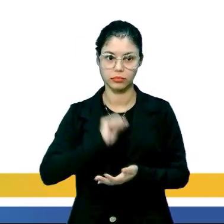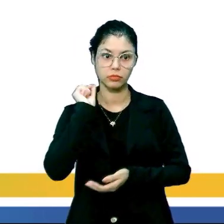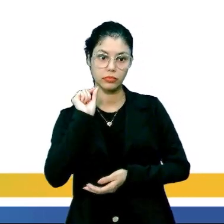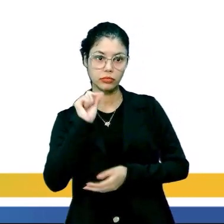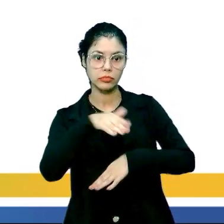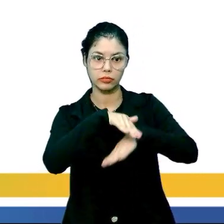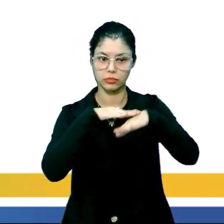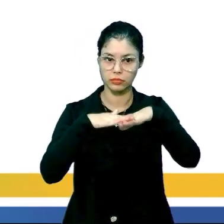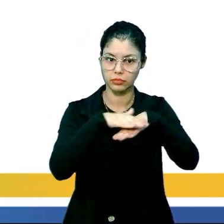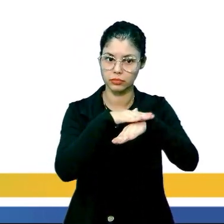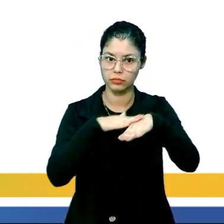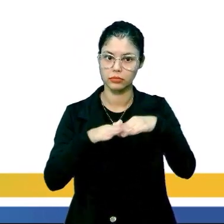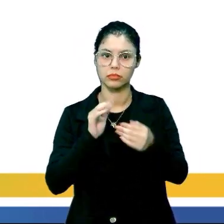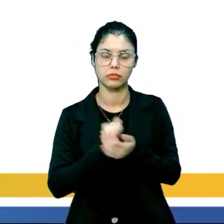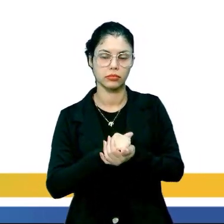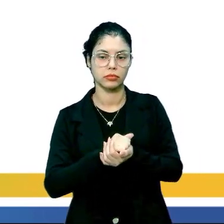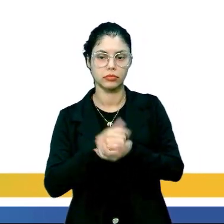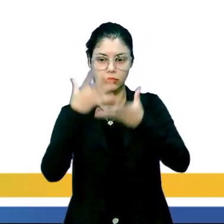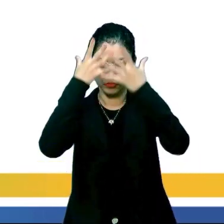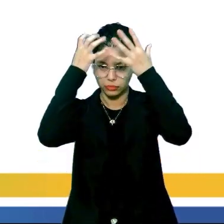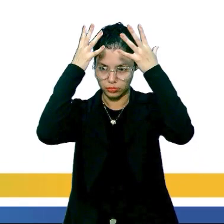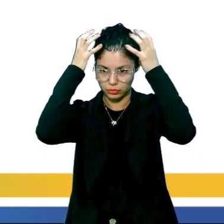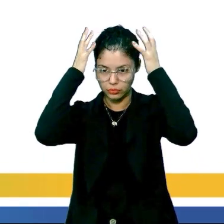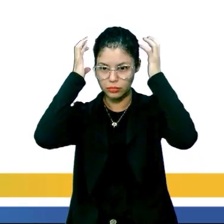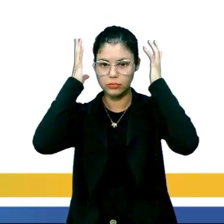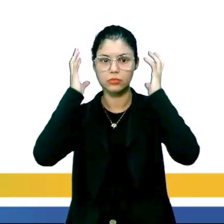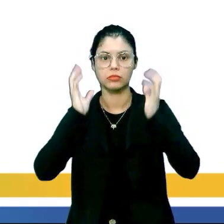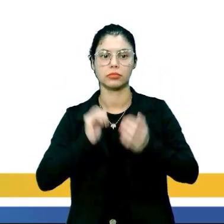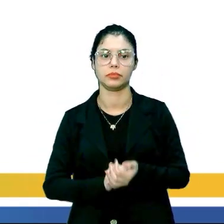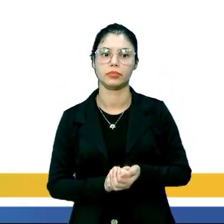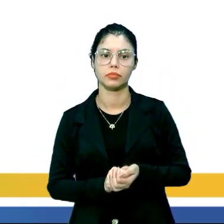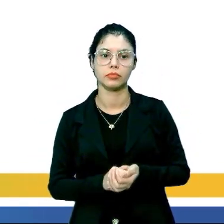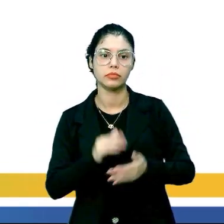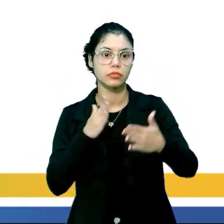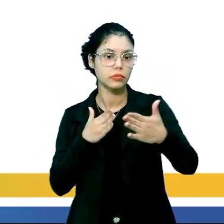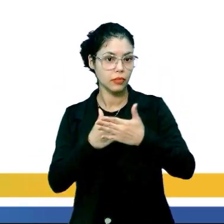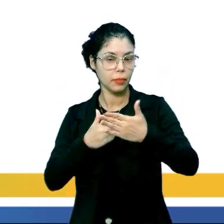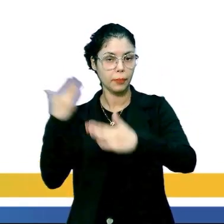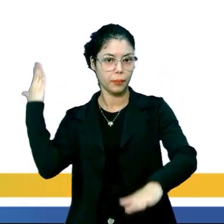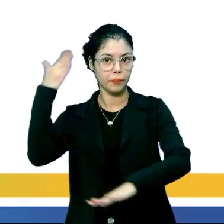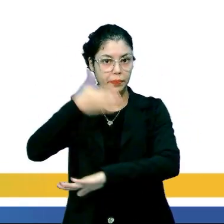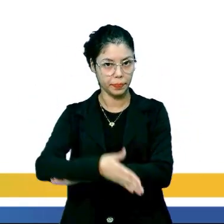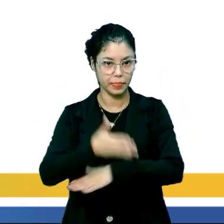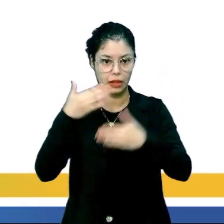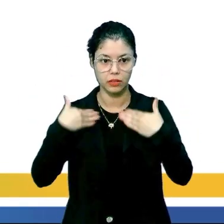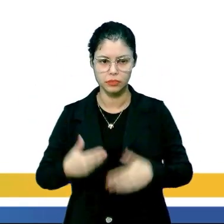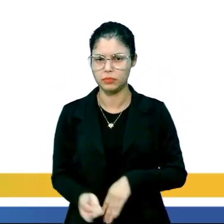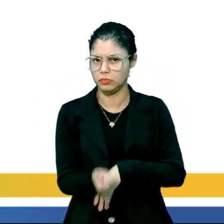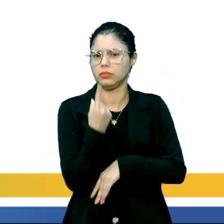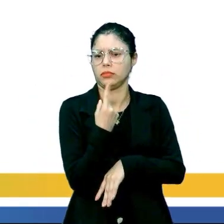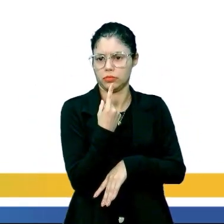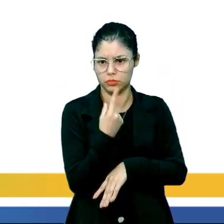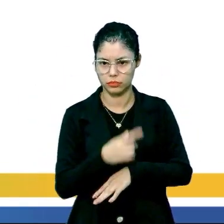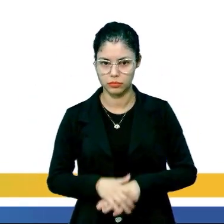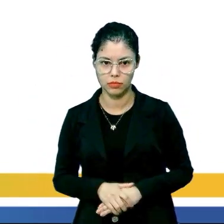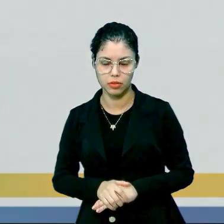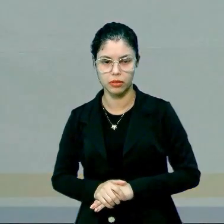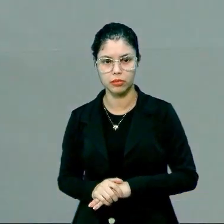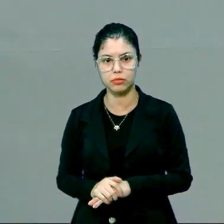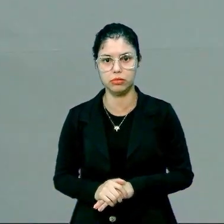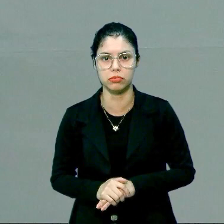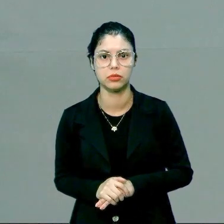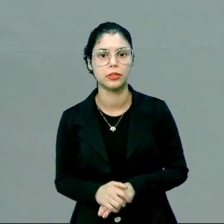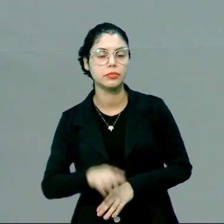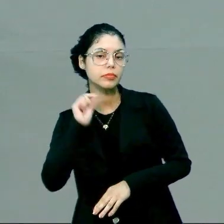quem? A pele, o pelo, o muco, que é o que? Impedir a entrada de corpos